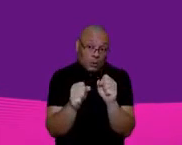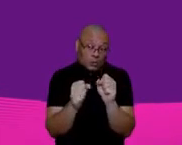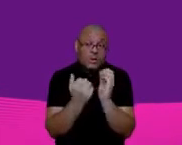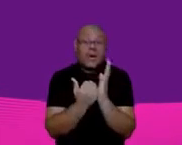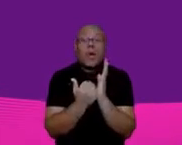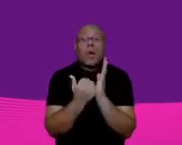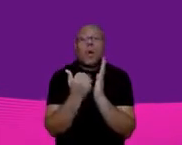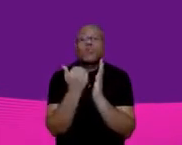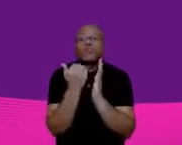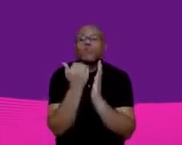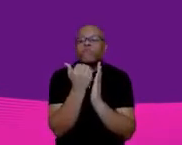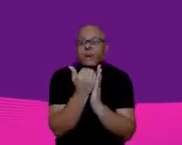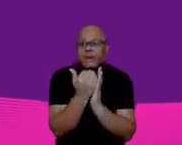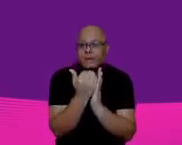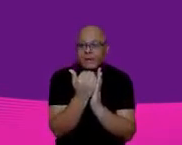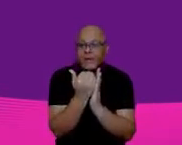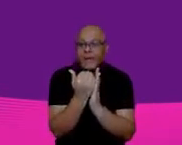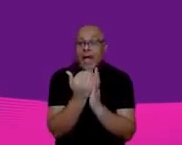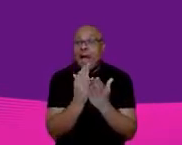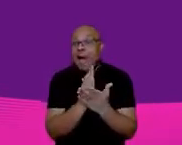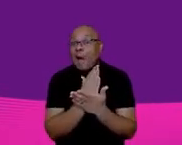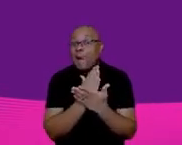alguns outros pontos.